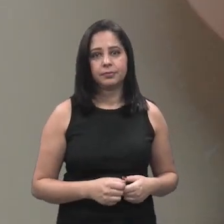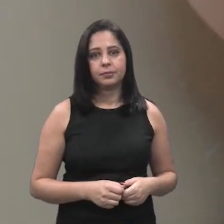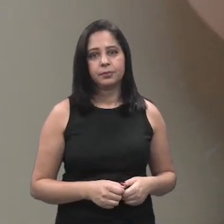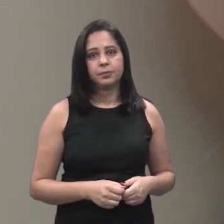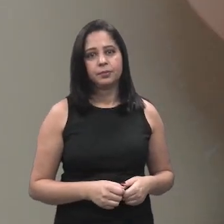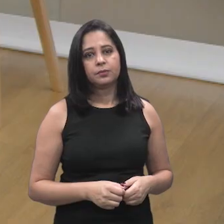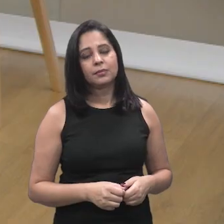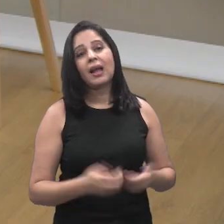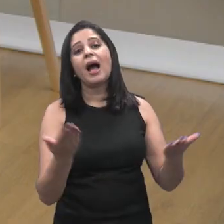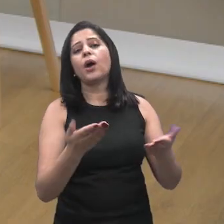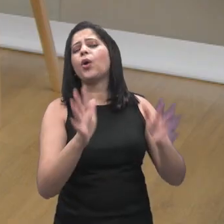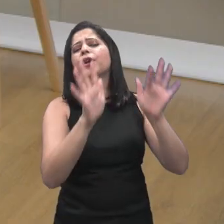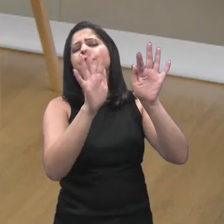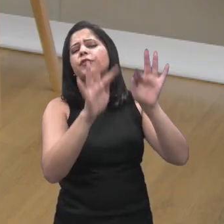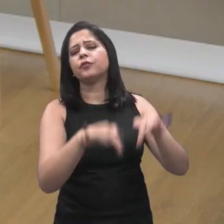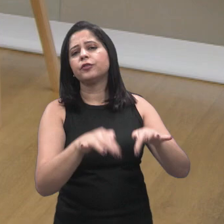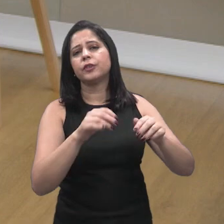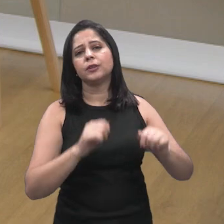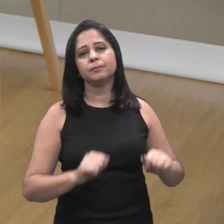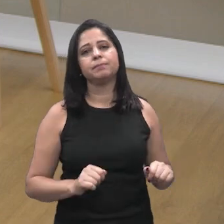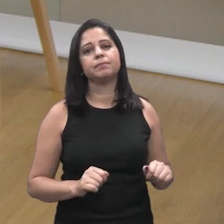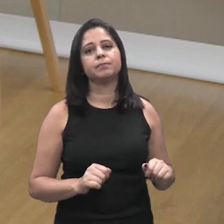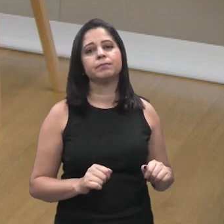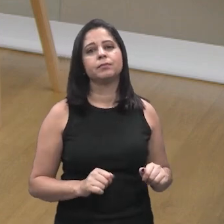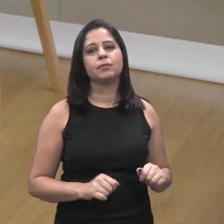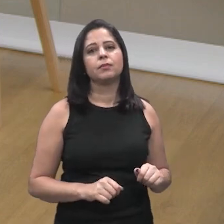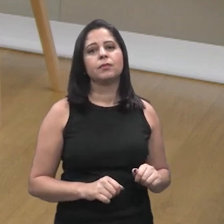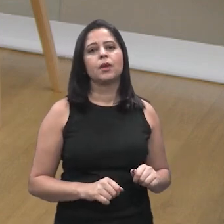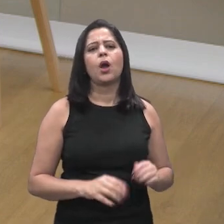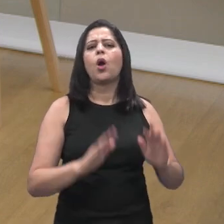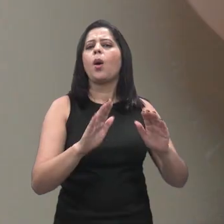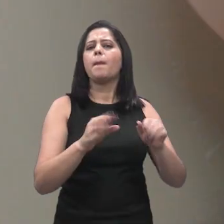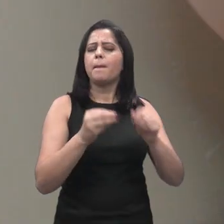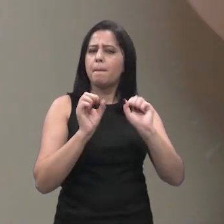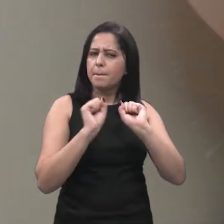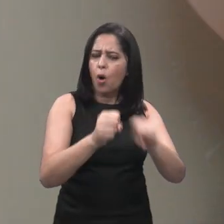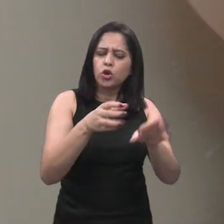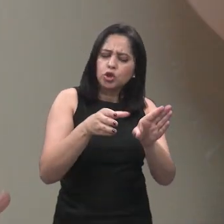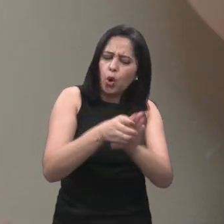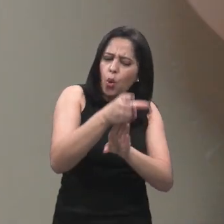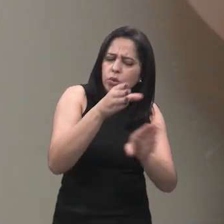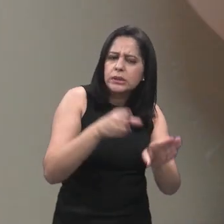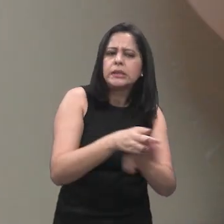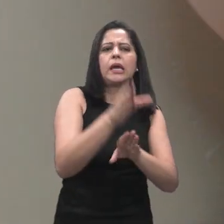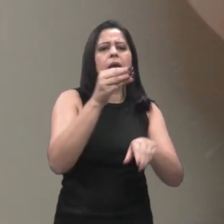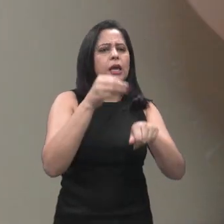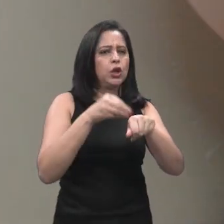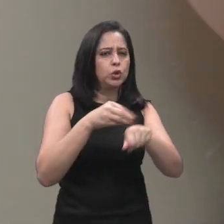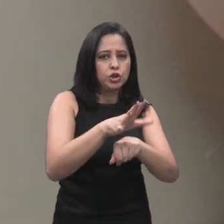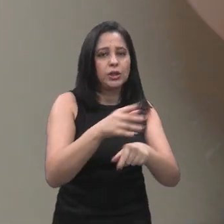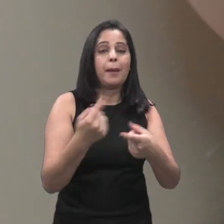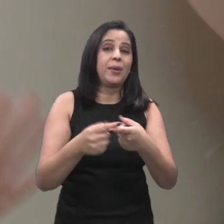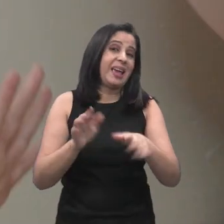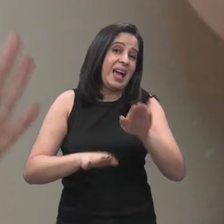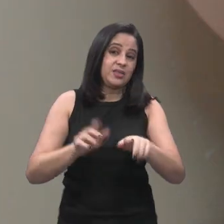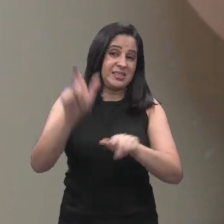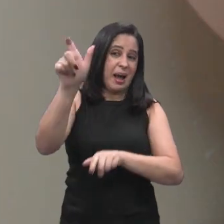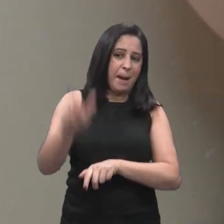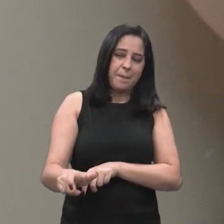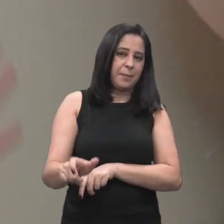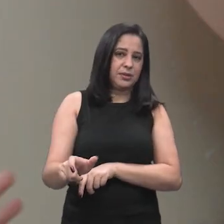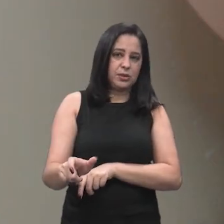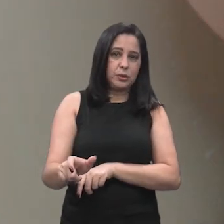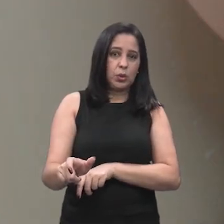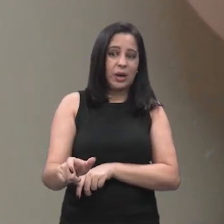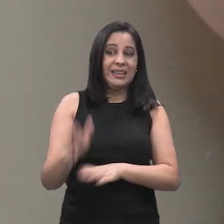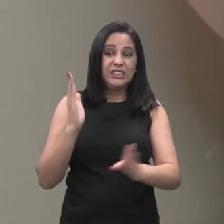de saudável Não ali, tem. né? Tem que ficar atenta a essas pegadinhas também. Para a gente encerrar, Fernanda, você deixaria